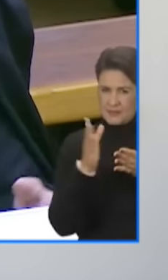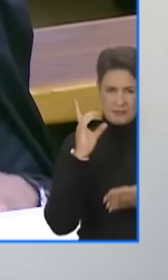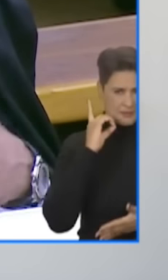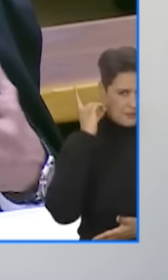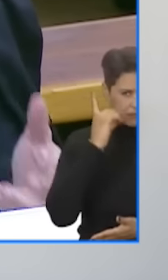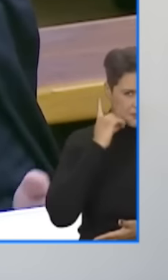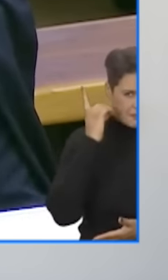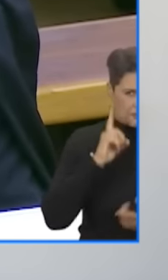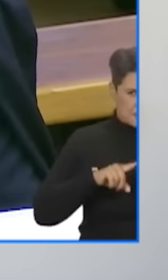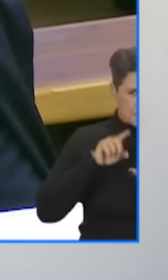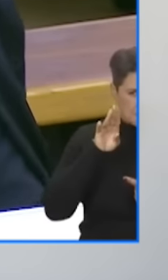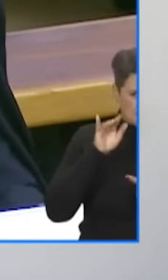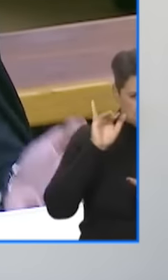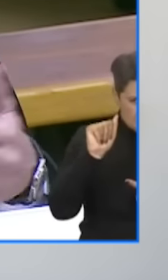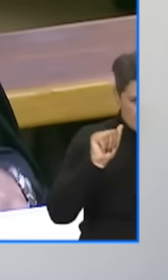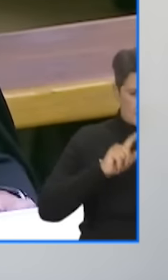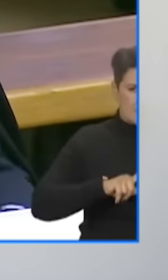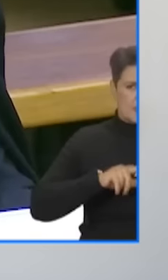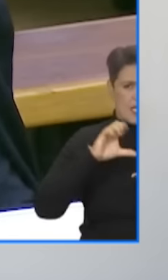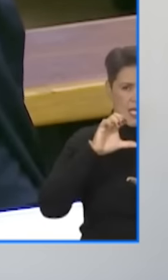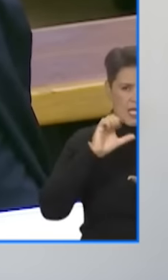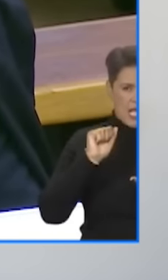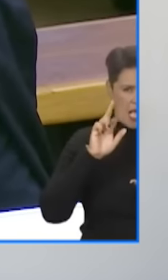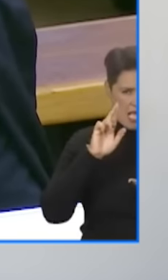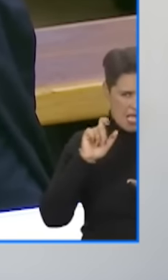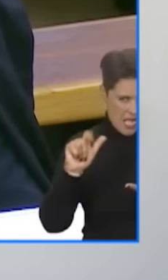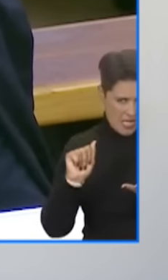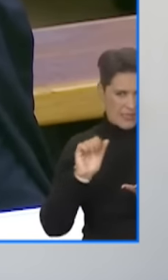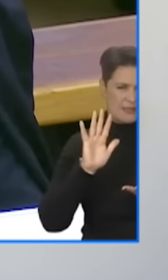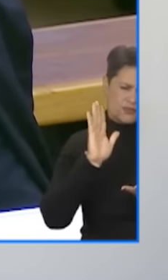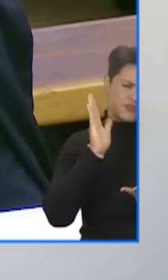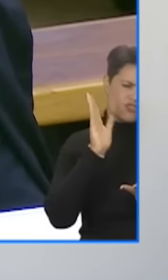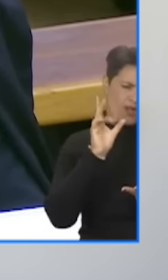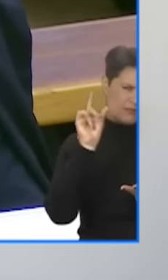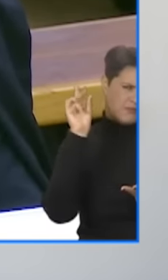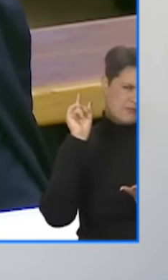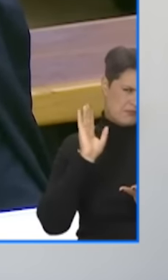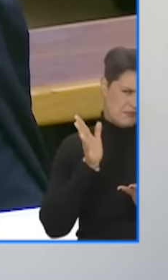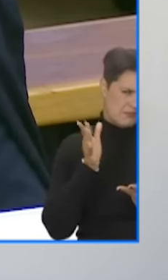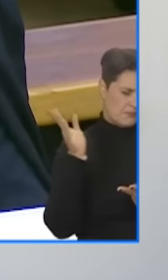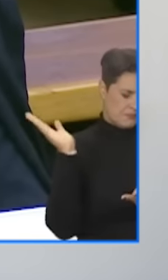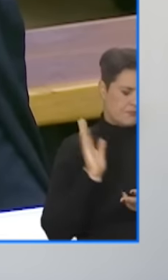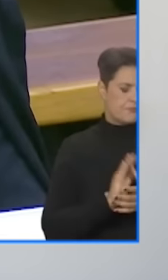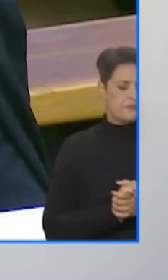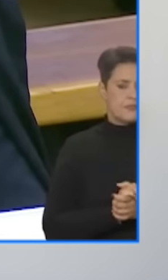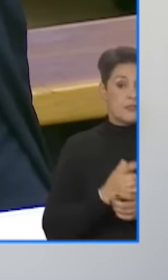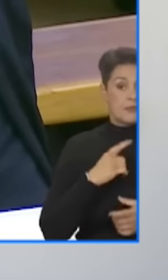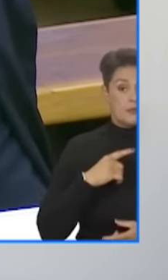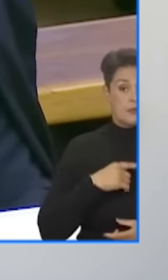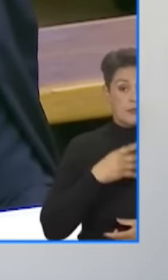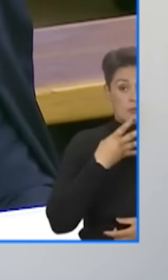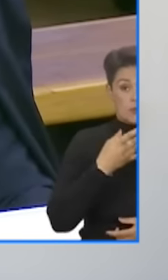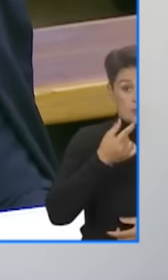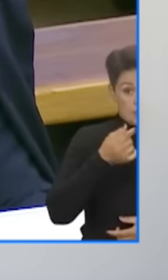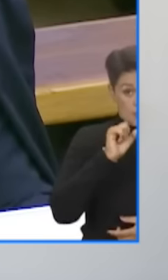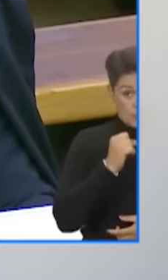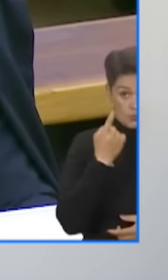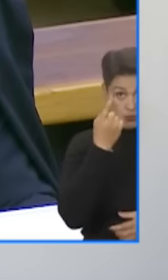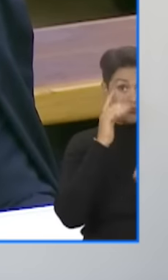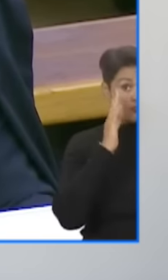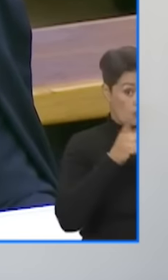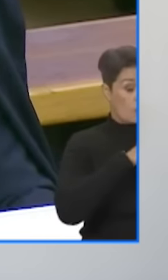exigido, em que momento e por que motivo foi exigido. Então, os procedimentos, esses ofícios, essas formas de